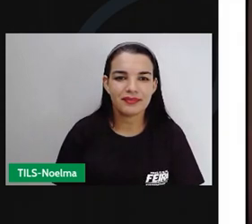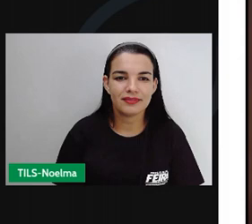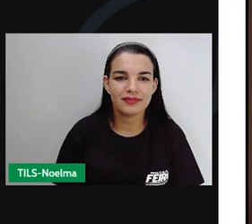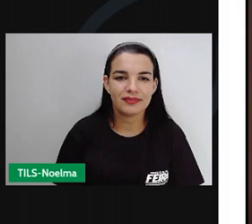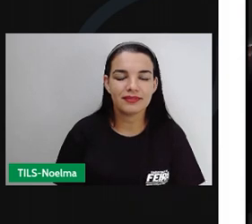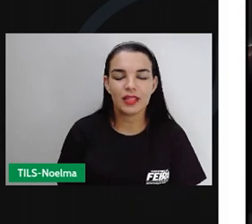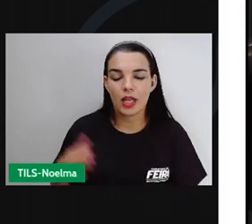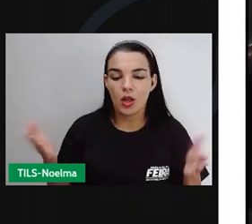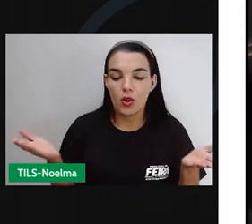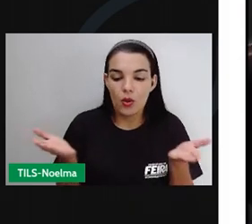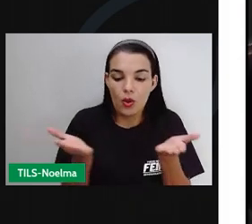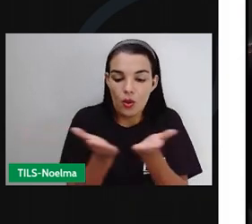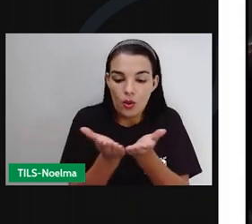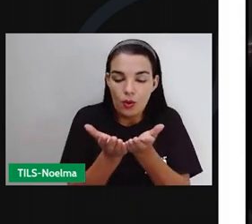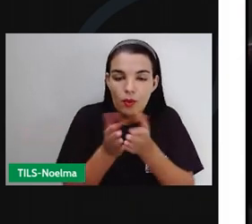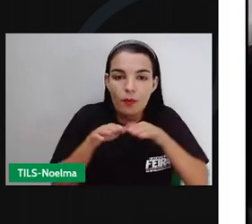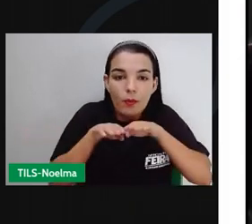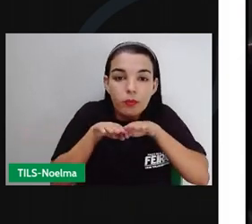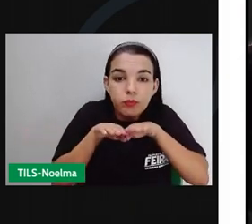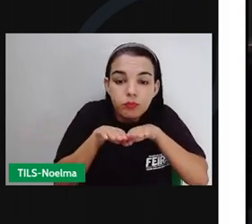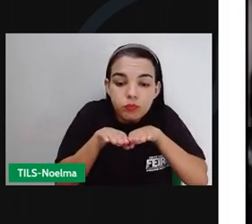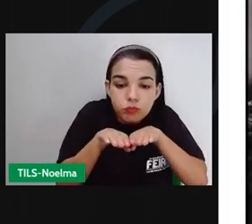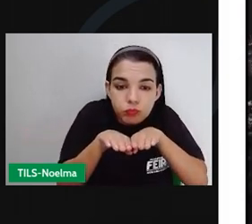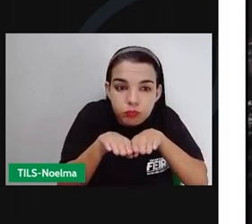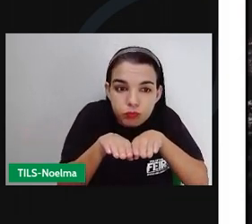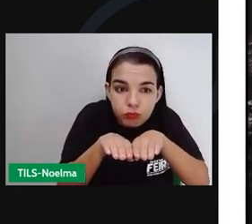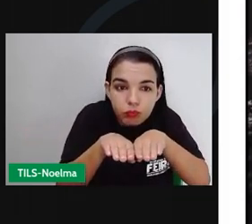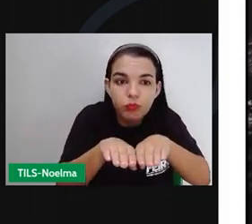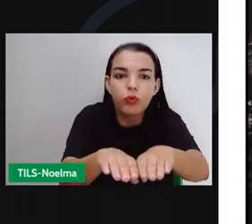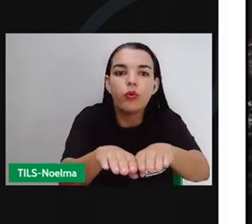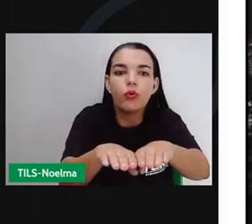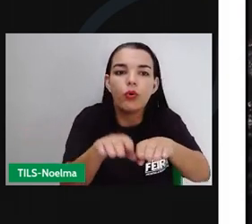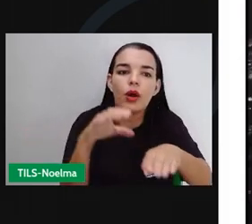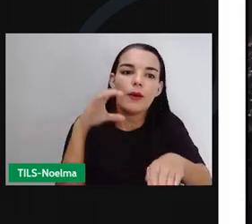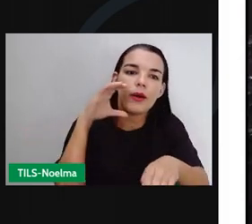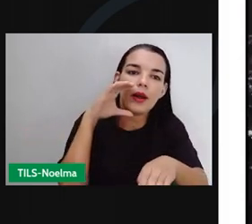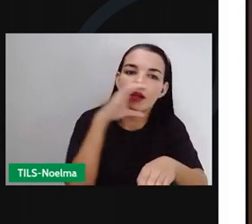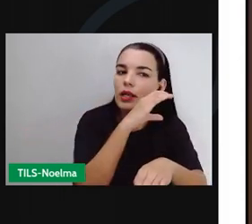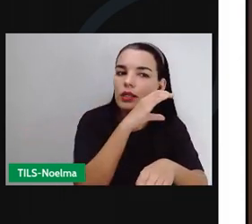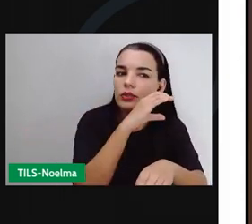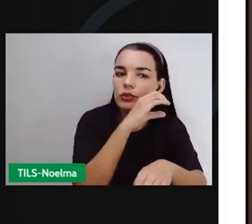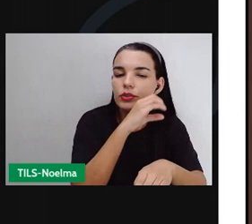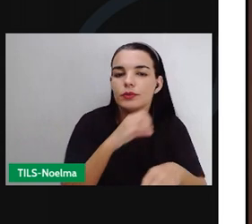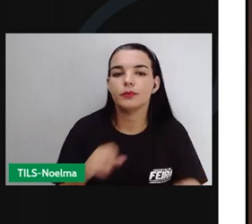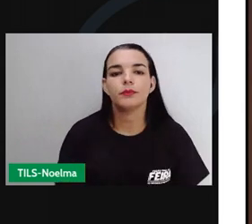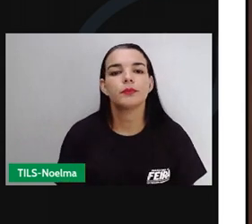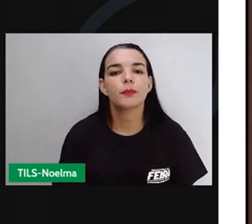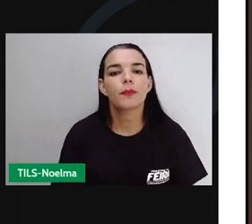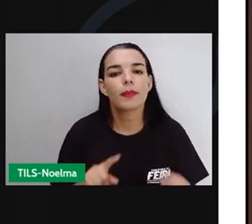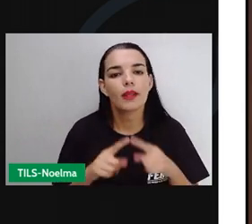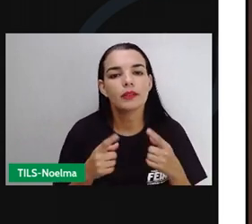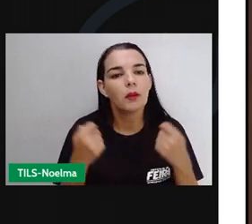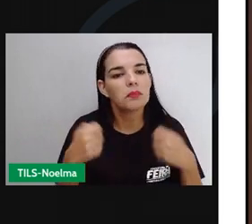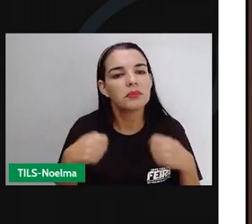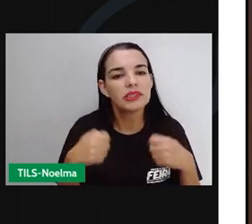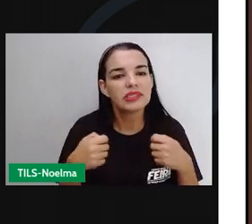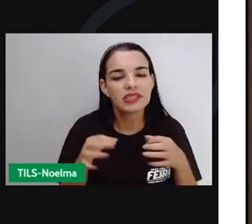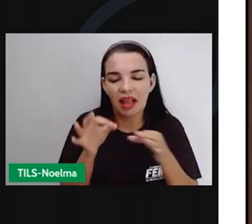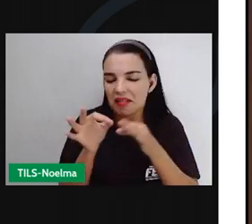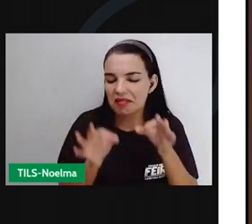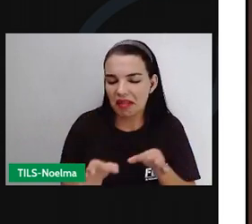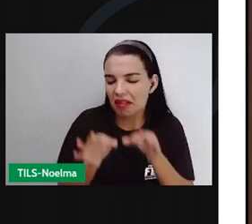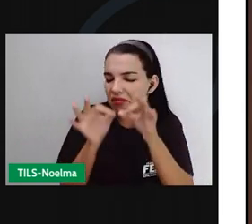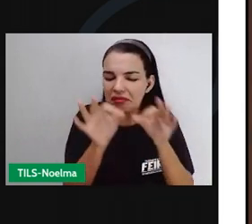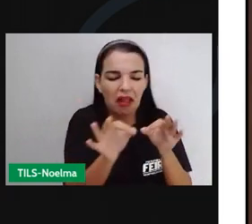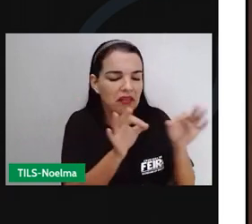Coloca os pães numa assadeira, não tem problema se eles não ficarem do mesmo tamanho, porque você está fazendo pão caseiro, né? Não precisa ter um padrão rígido, a não